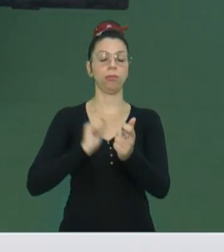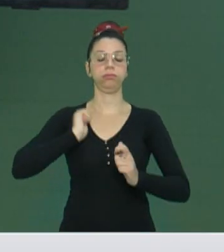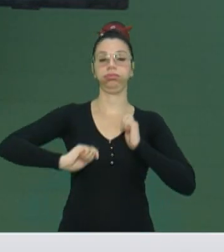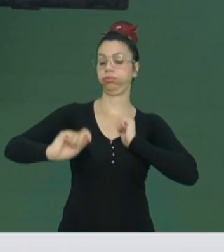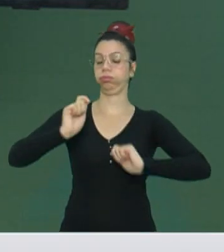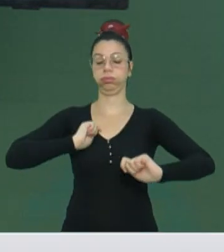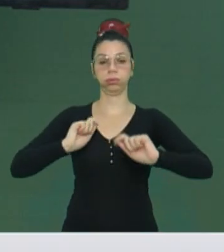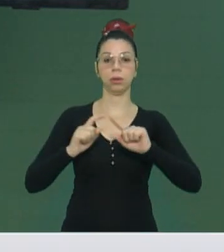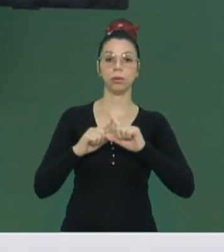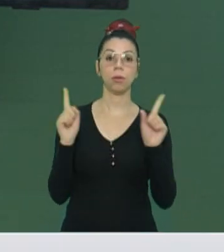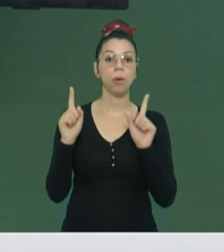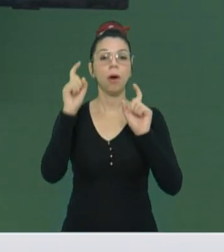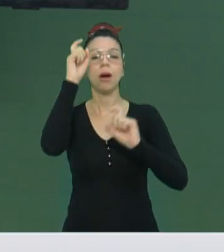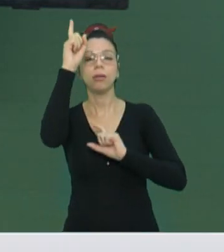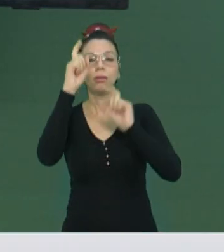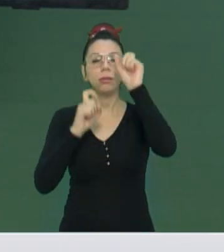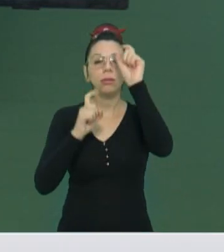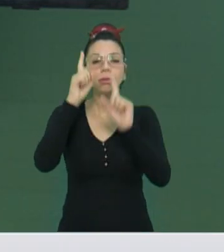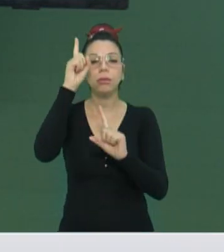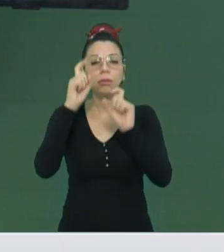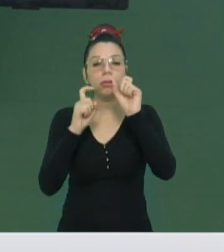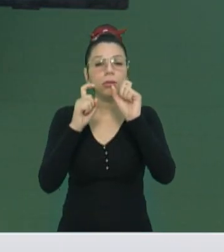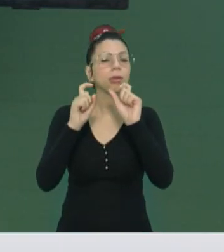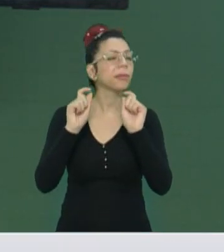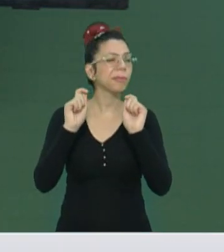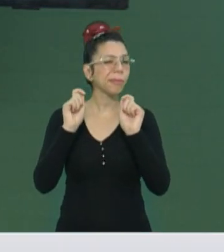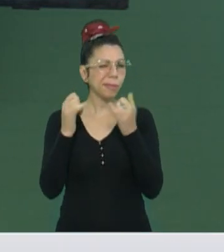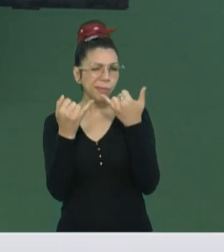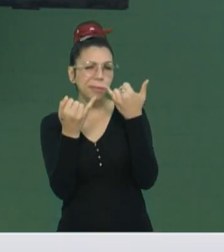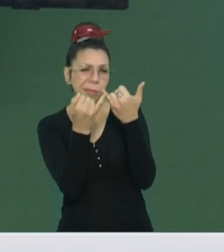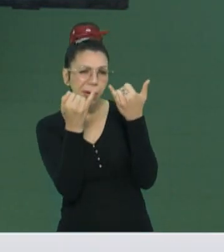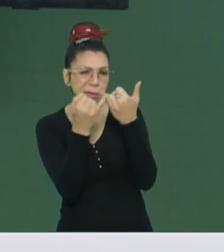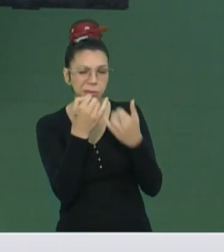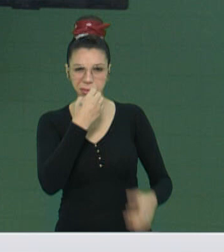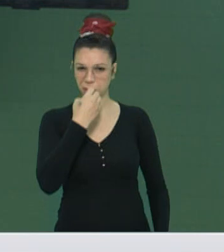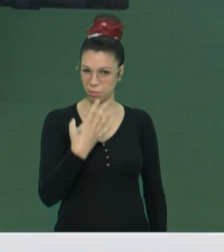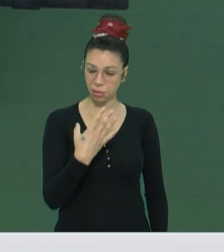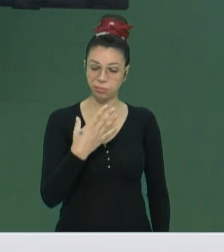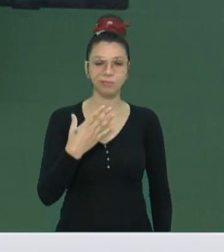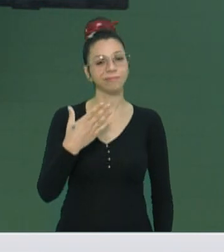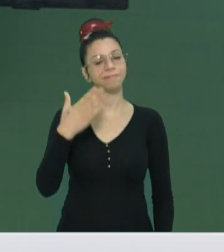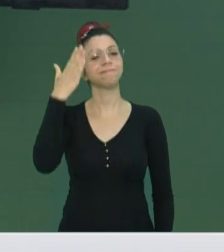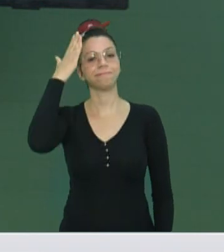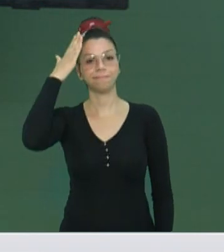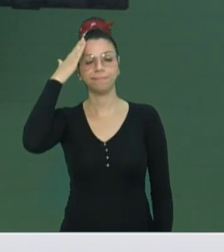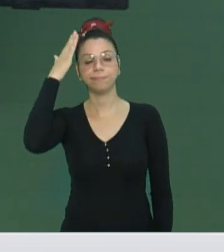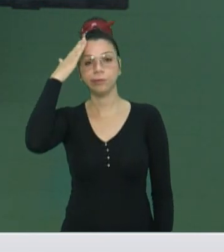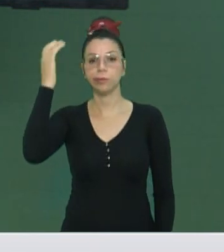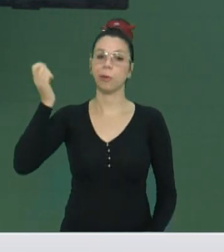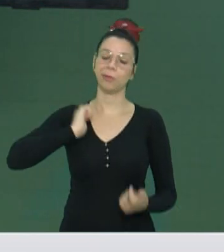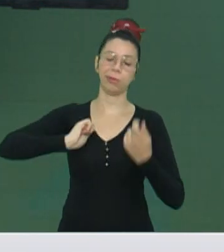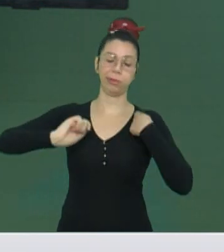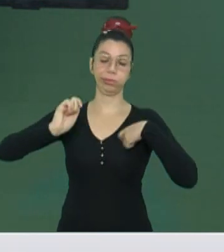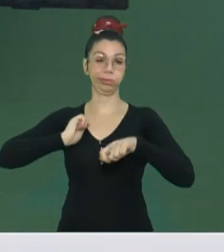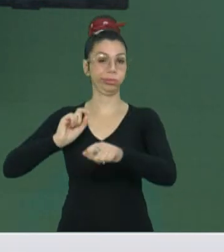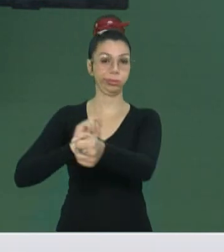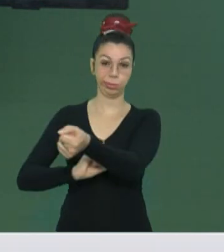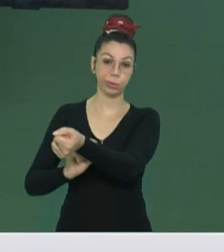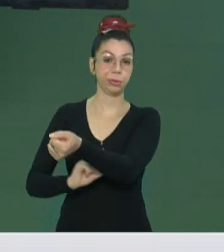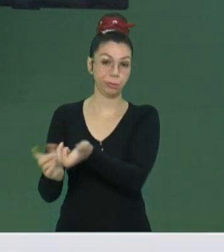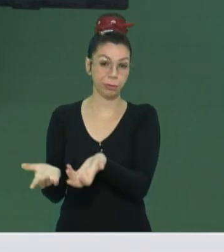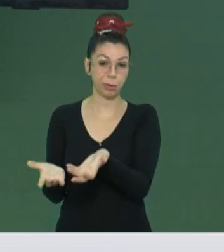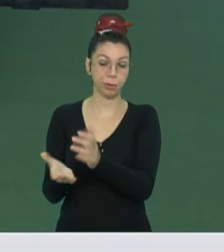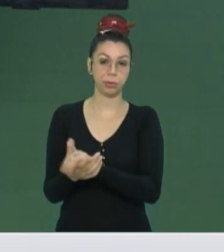né? A expressão facial dele. Parece estar bem? Não, nós já sabemos que ele está irritado. Muito bem, ele